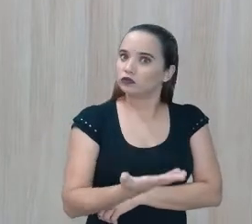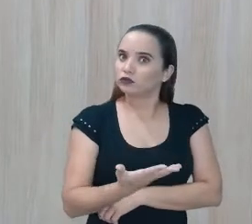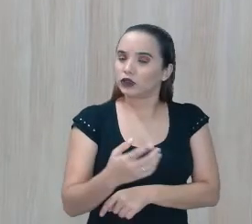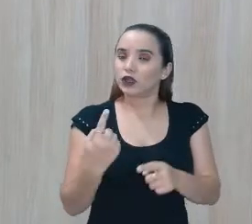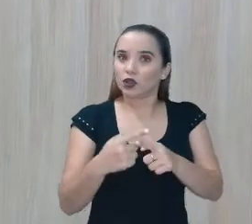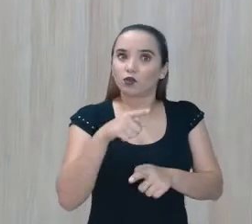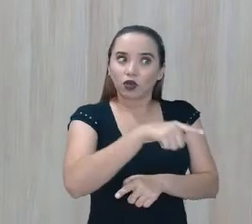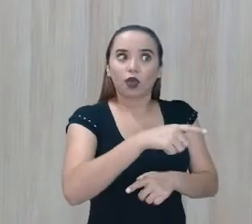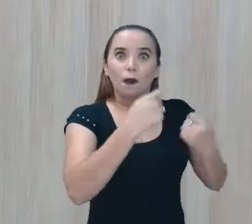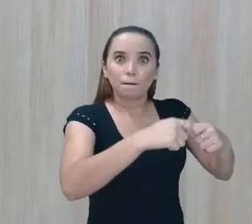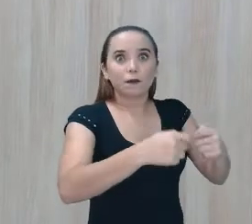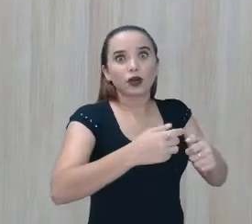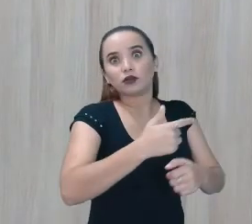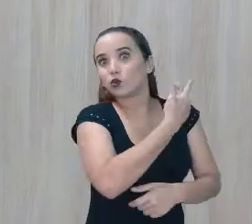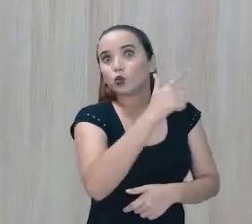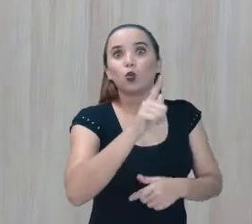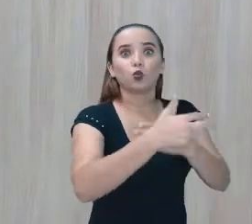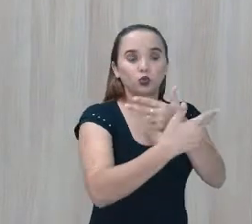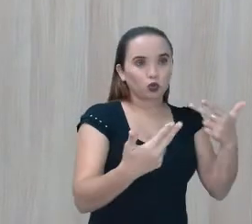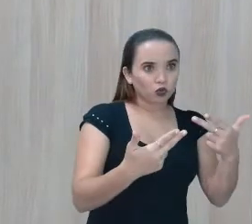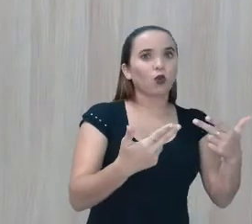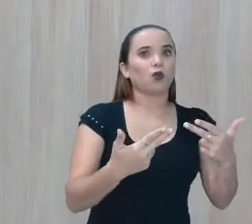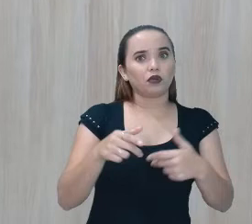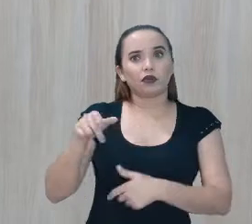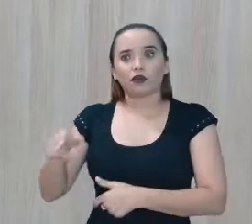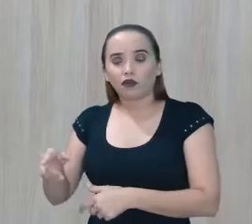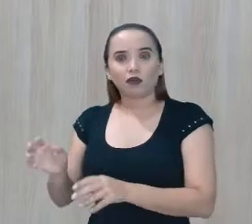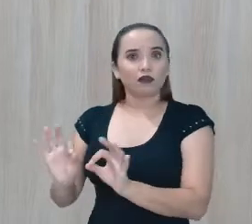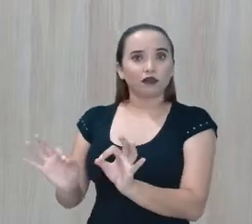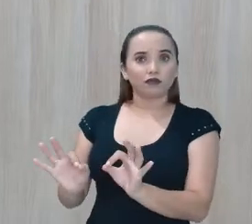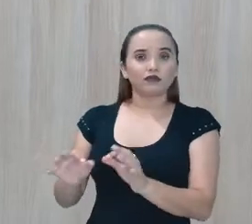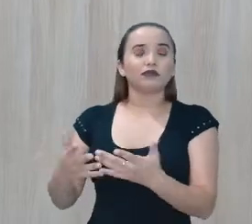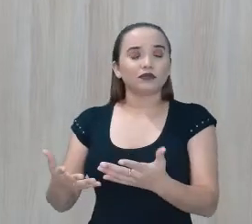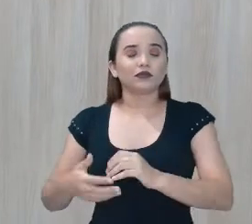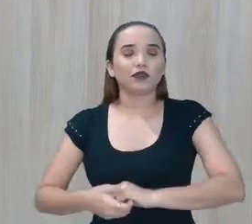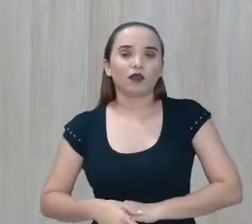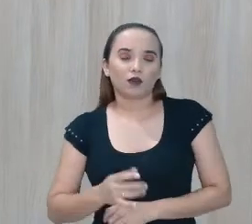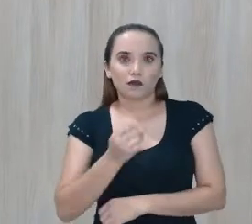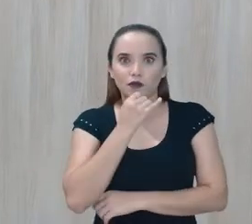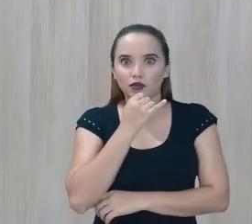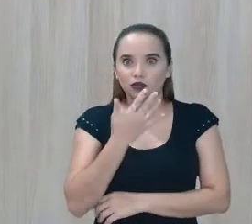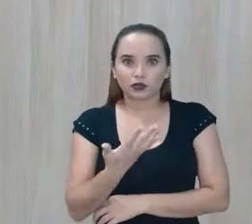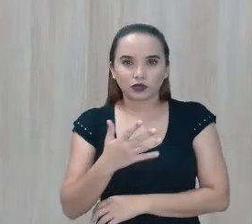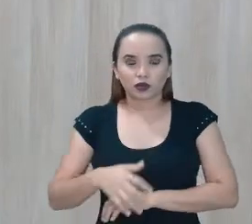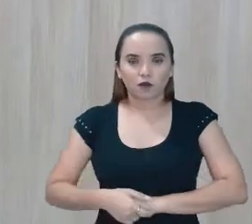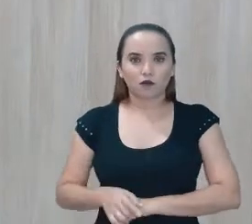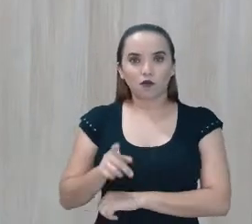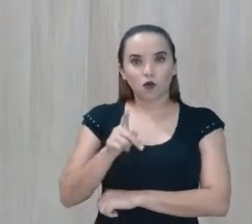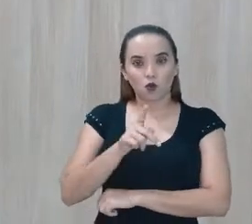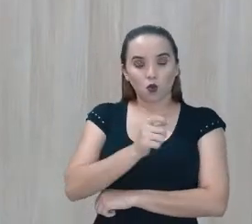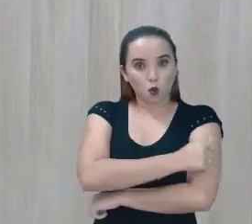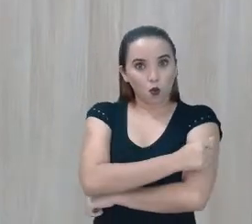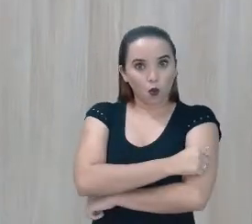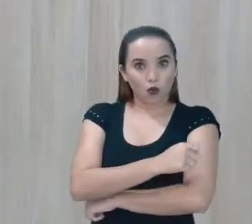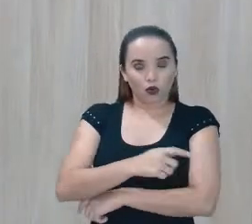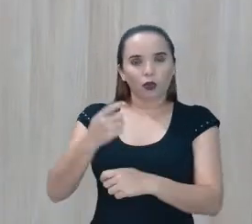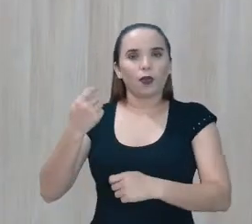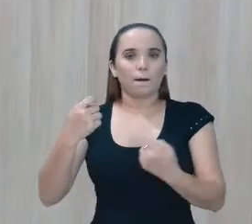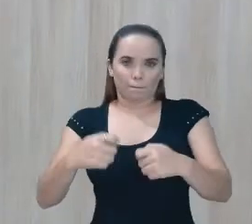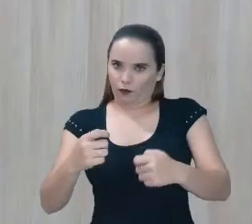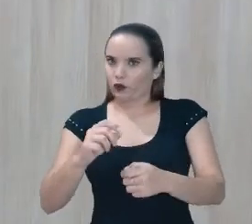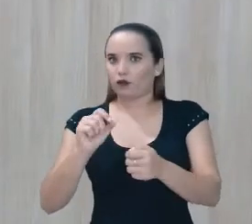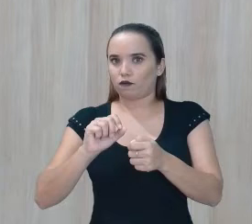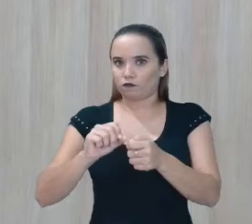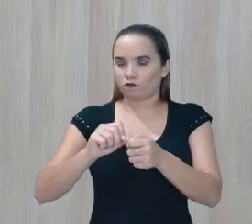acordo com a necessidade dele. Aí o outro estudante, Thaís, que é sem deficiência, por exemplo, precisa fazer toda a